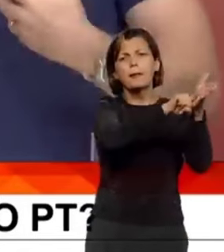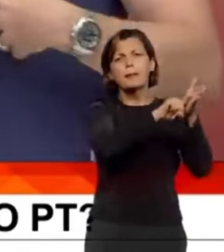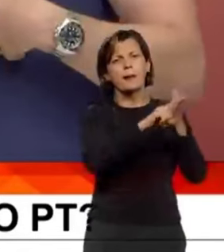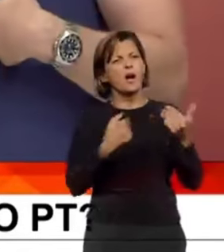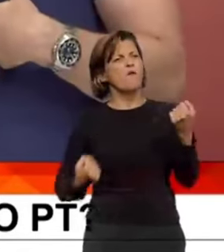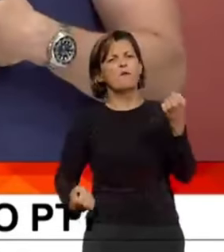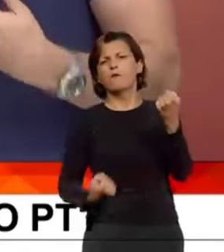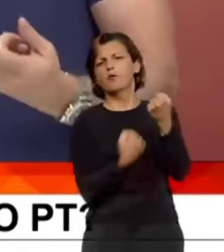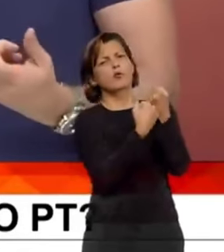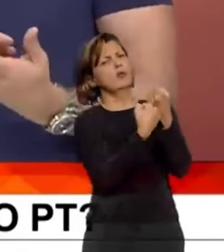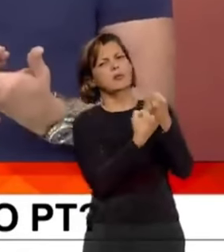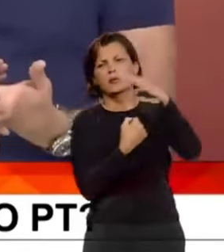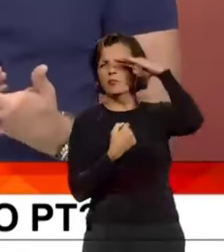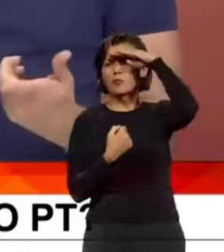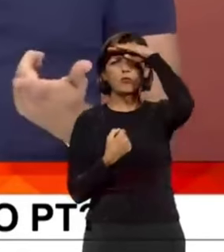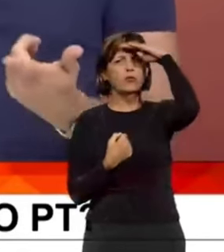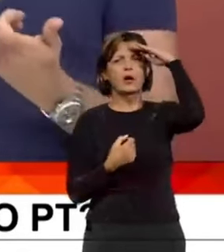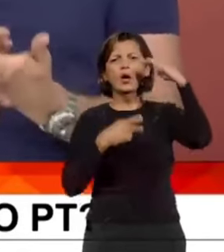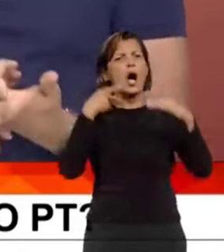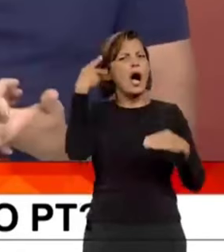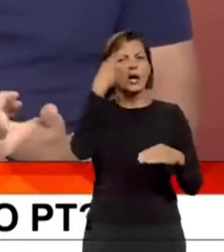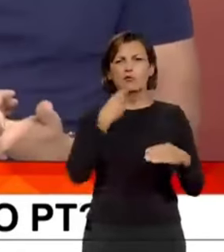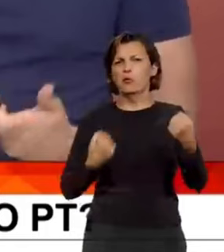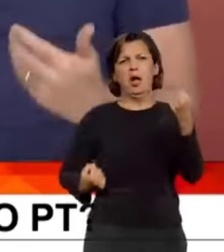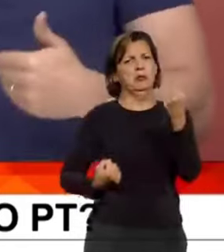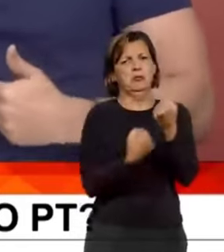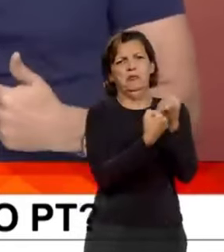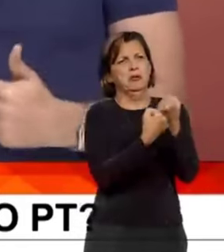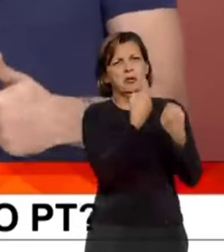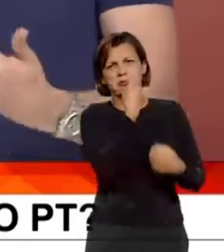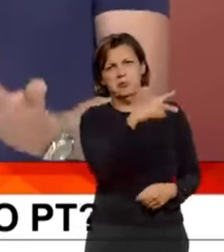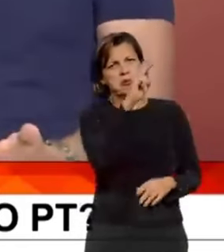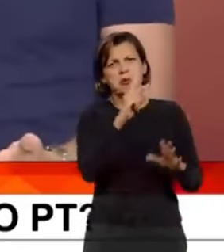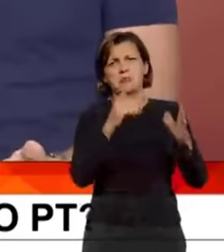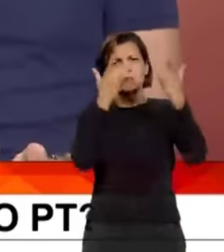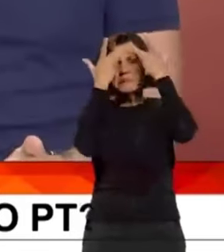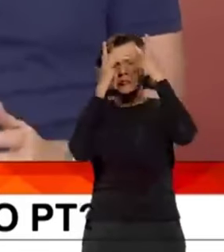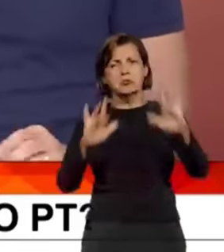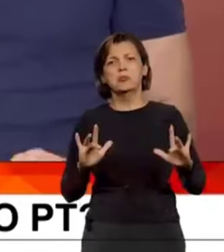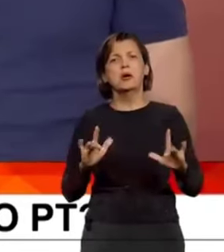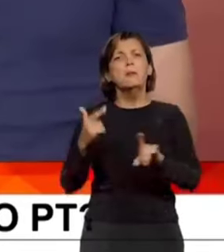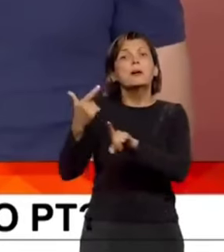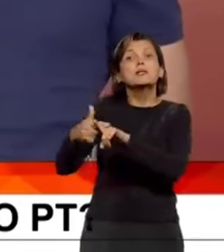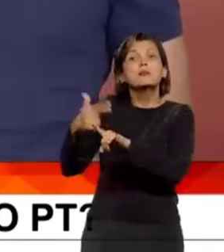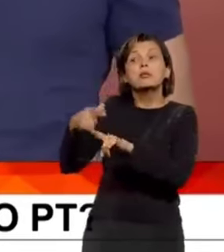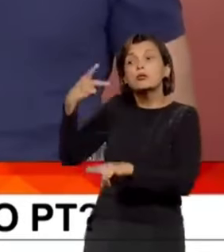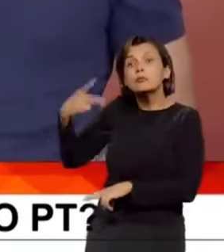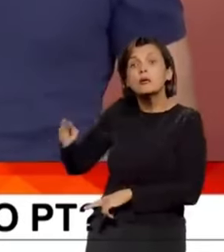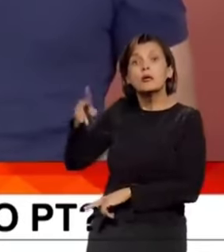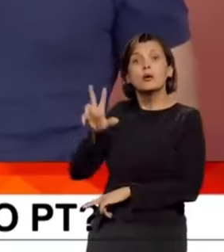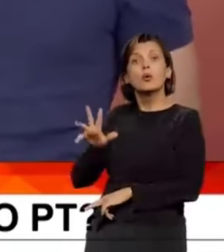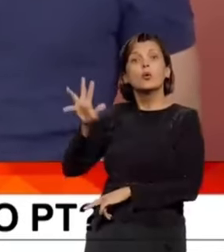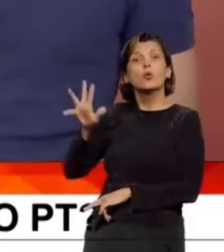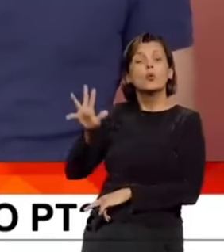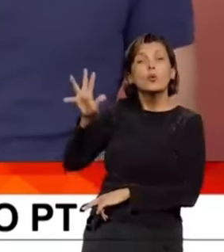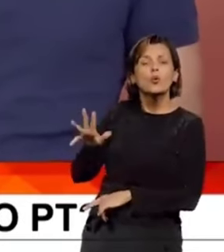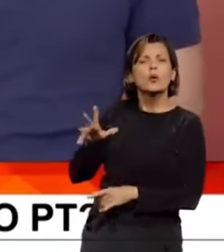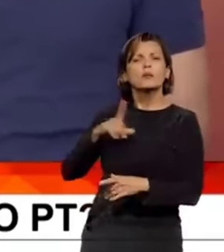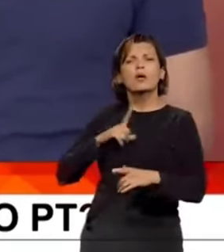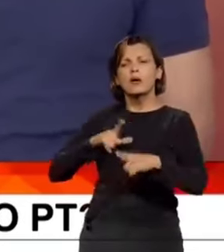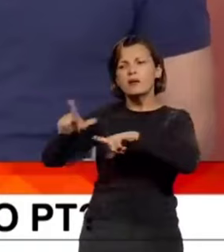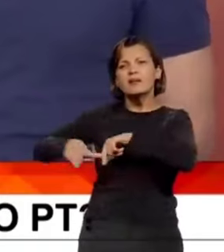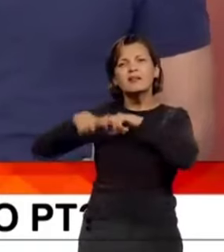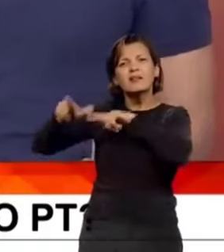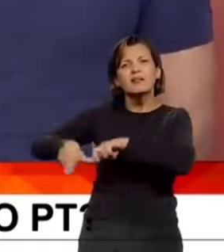relação Eu Não Vou defender bolsonaro não sou eu não sou advogado ele apesar de entender o porquê que ele faz isso agora quer saber porque que seu presidente num